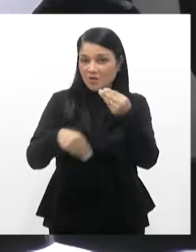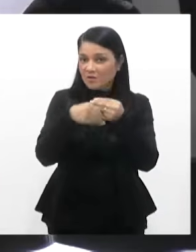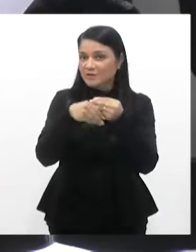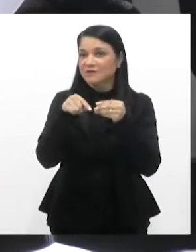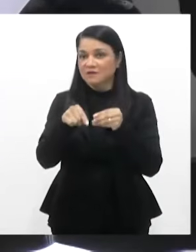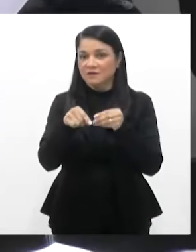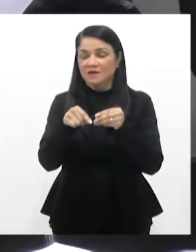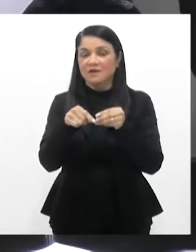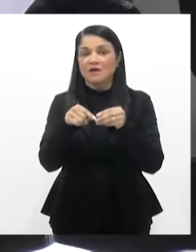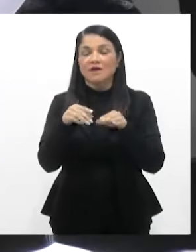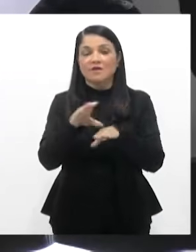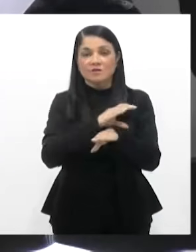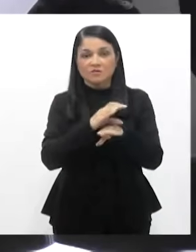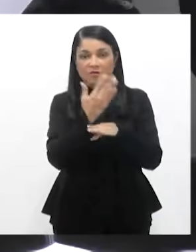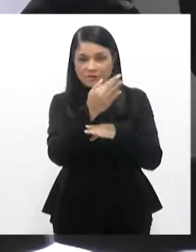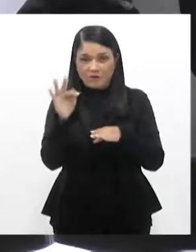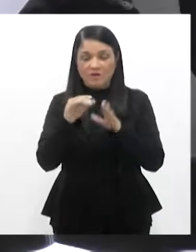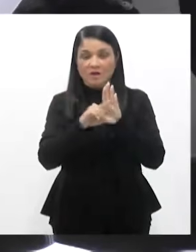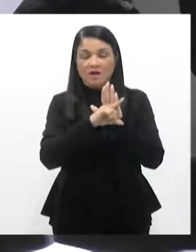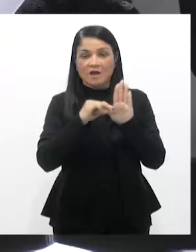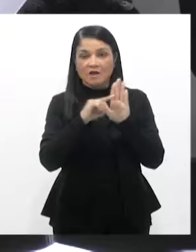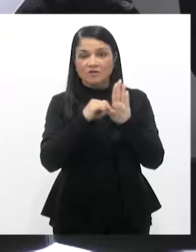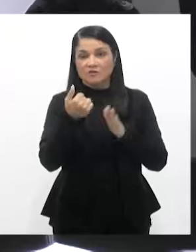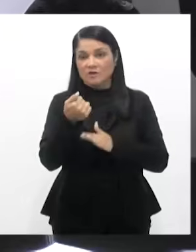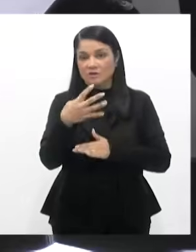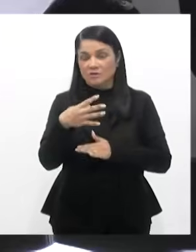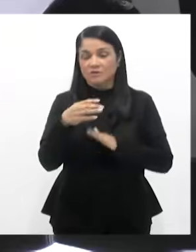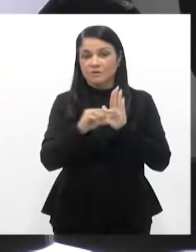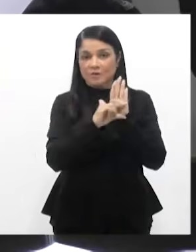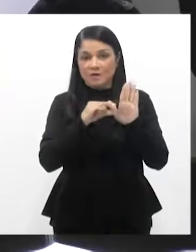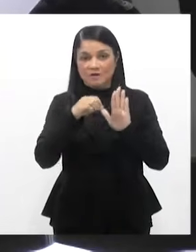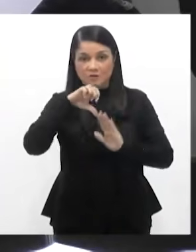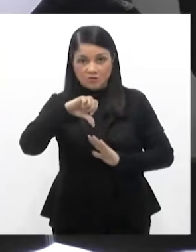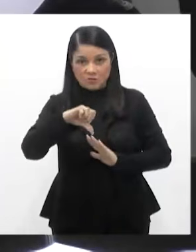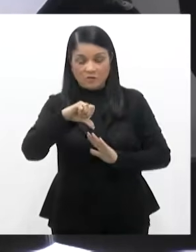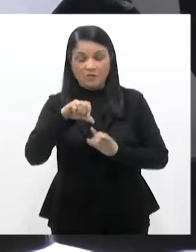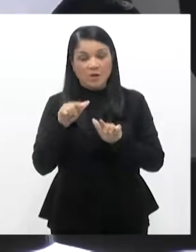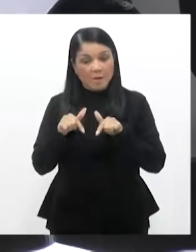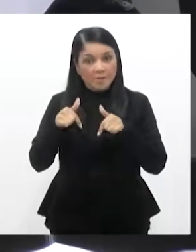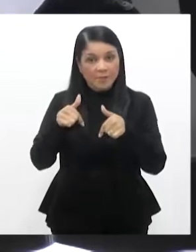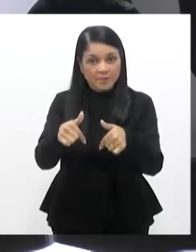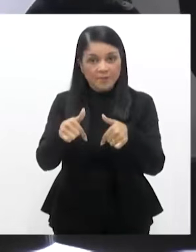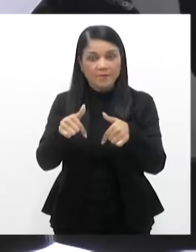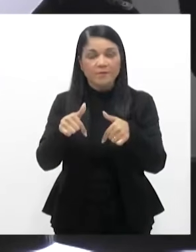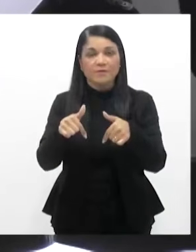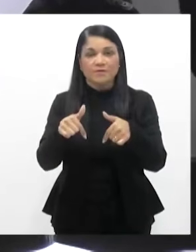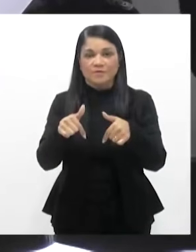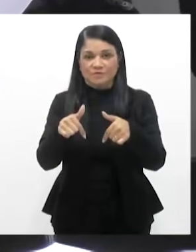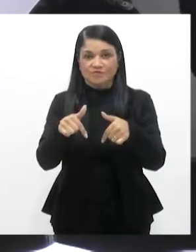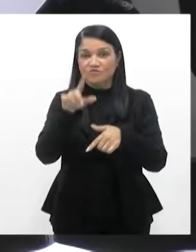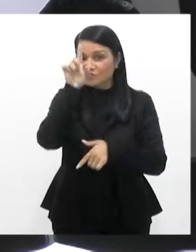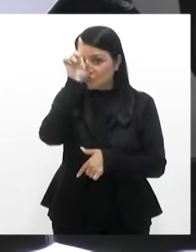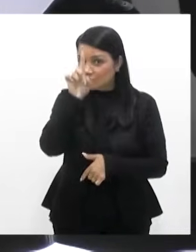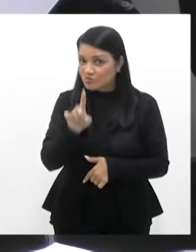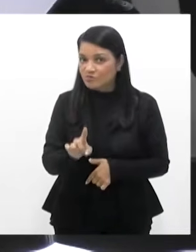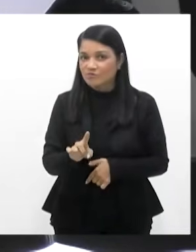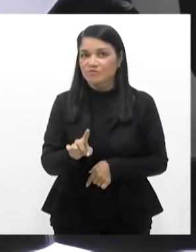complementar, Constituição Federal, artigo 14, parágrafo 9º, aplicam-se de pleno